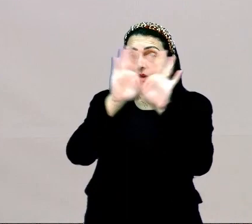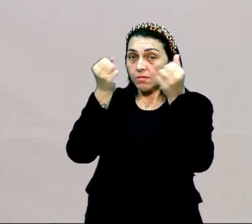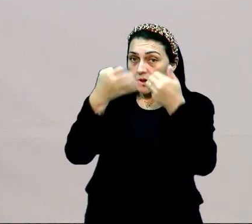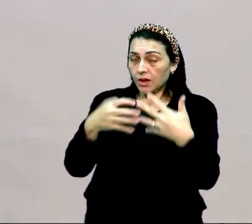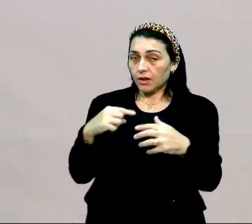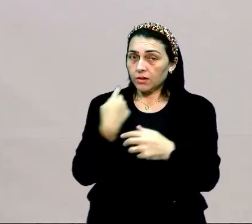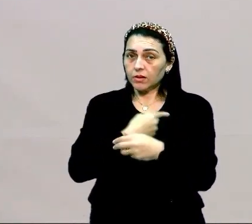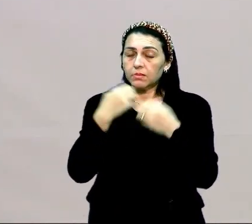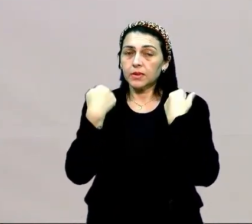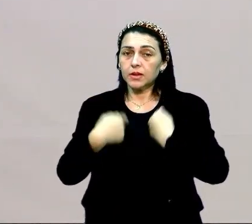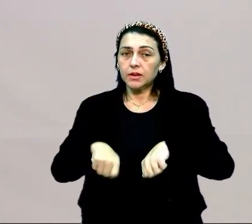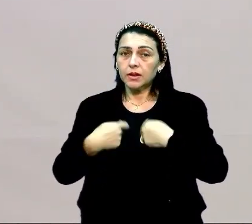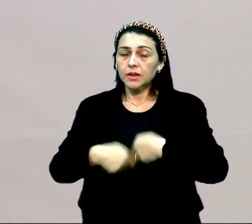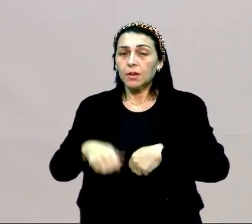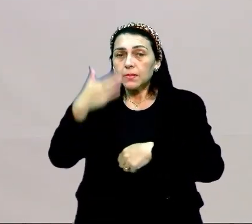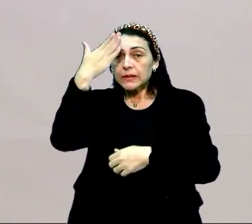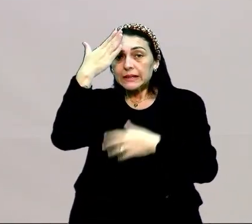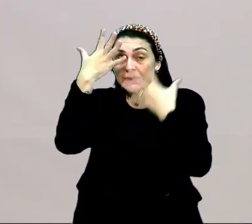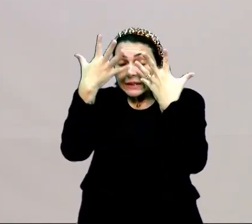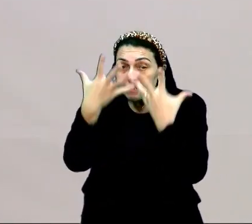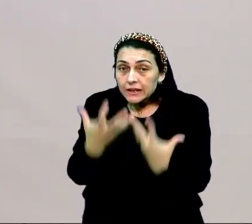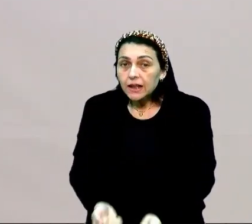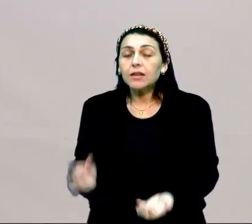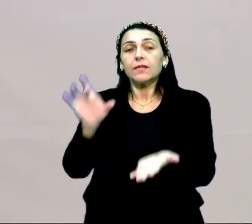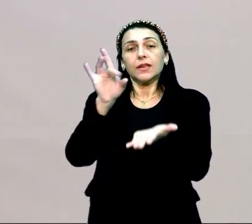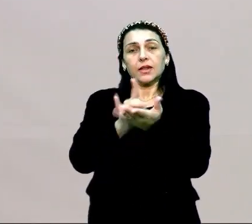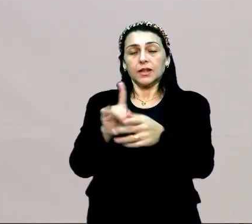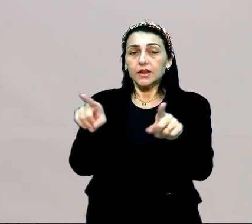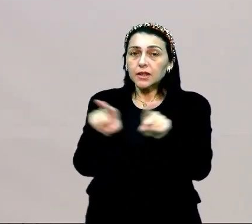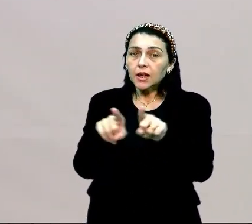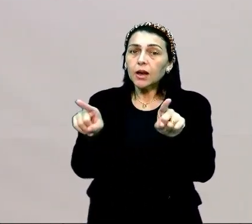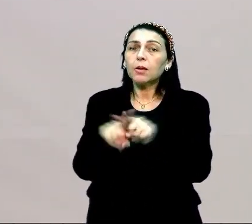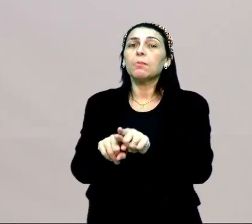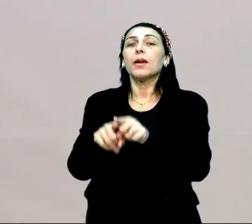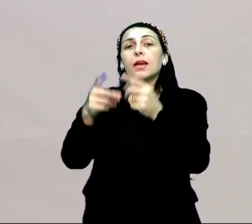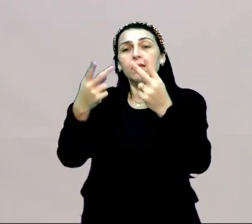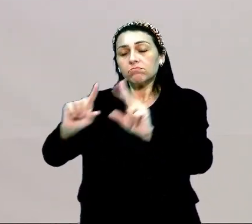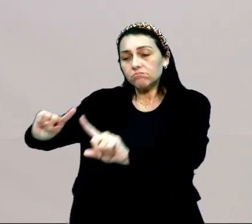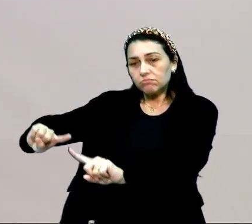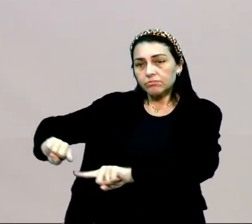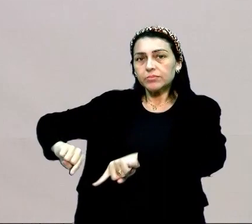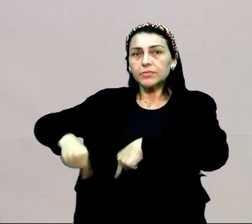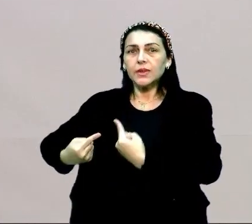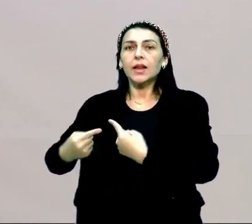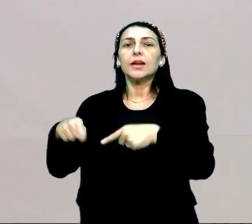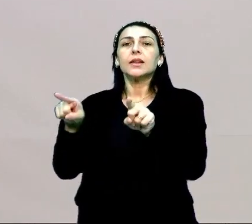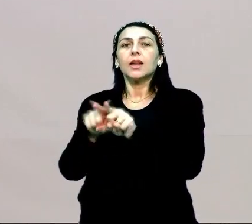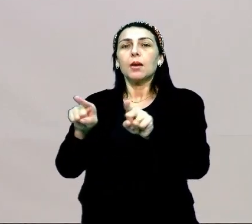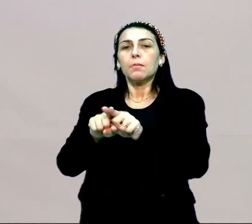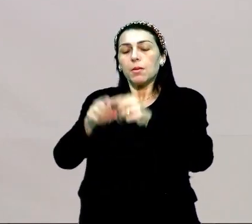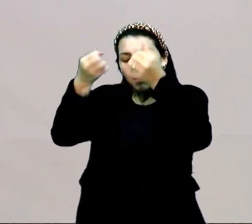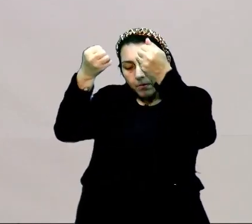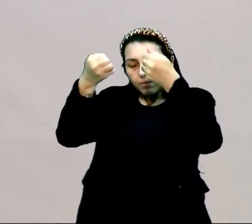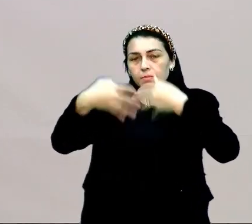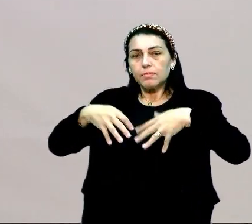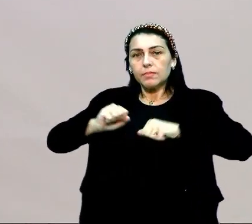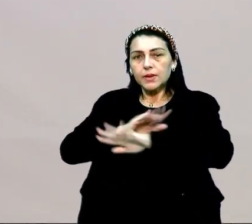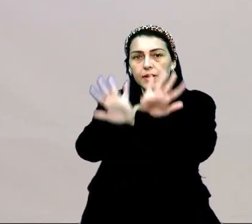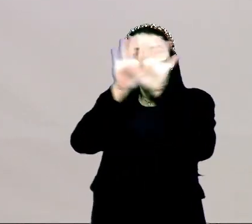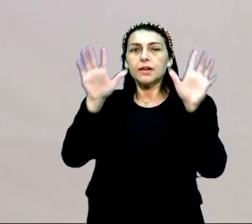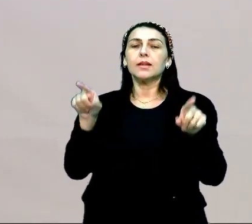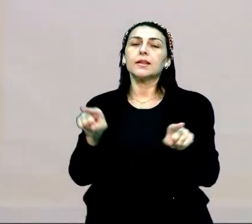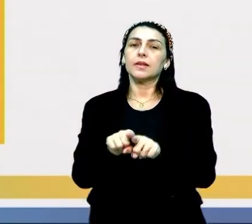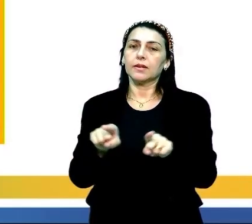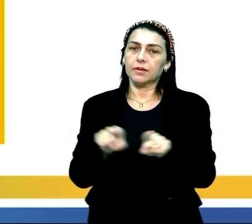nós precisamos aceitar a verdade também quando ela serve para fazer confronto com aquilo que nós queremos,